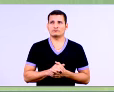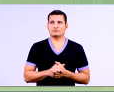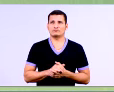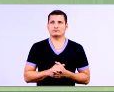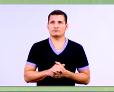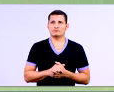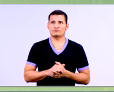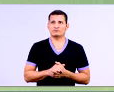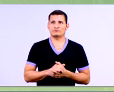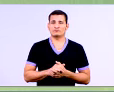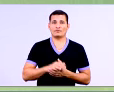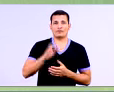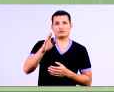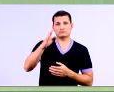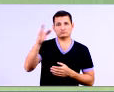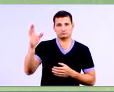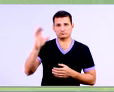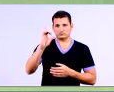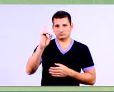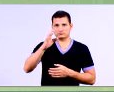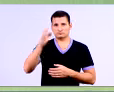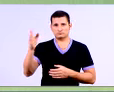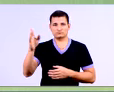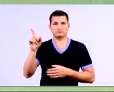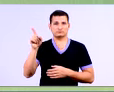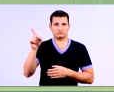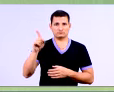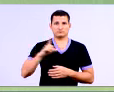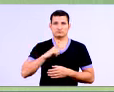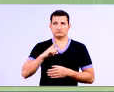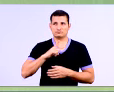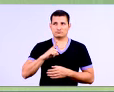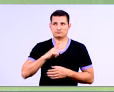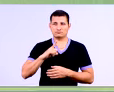da tela de vocês, nós temos o resultado, observem.